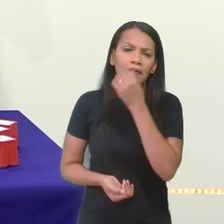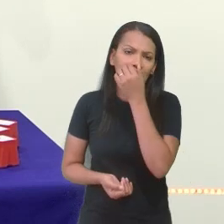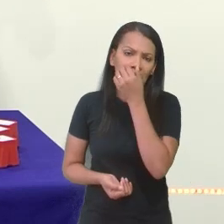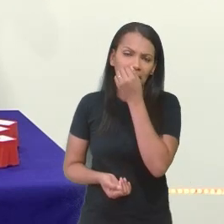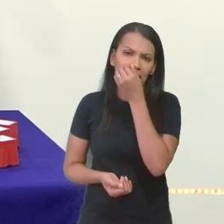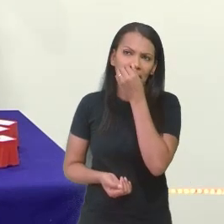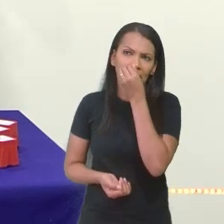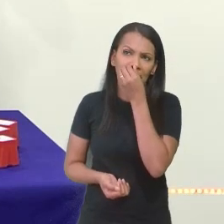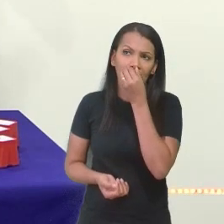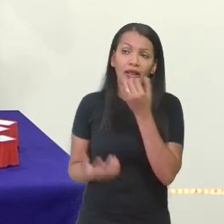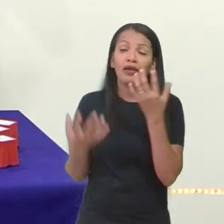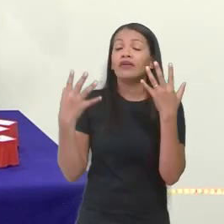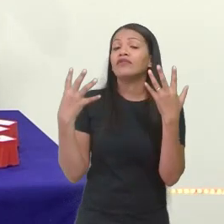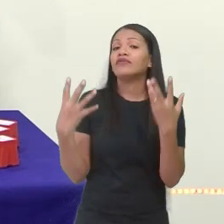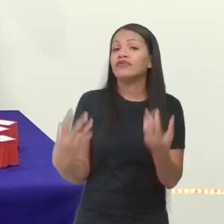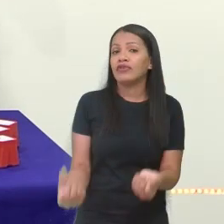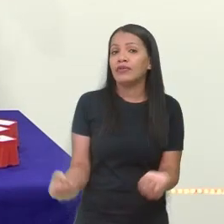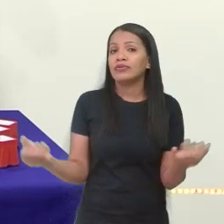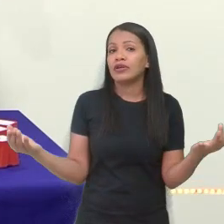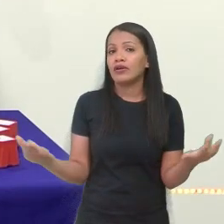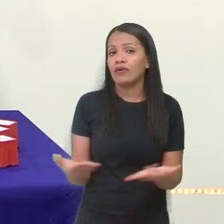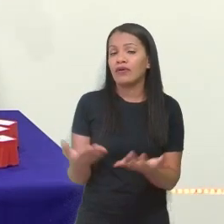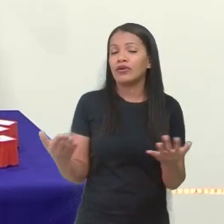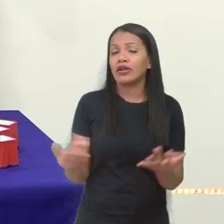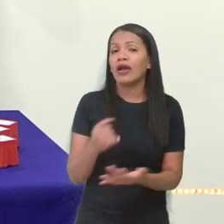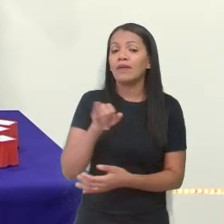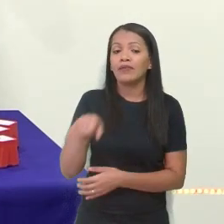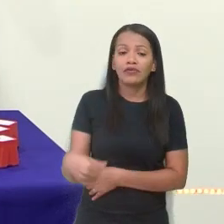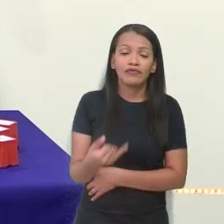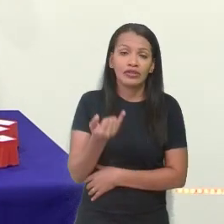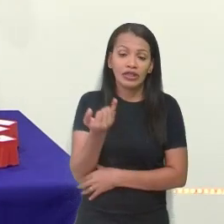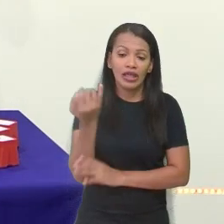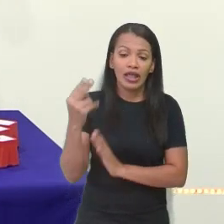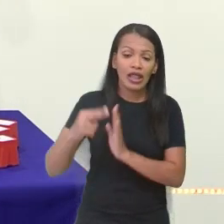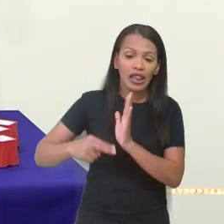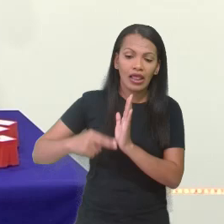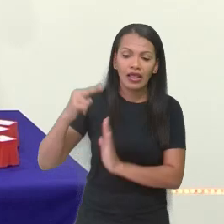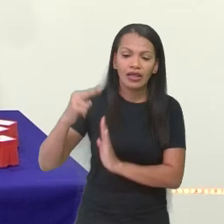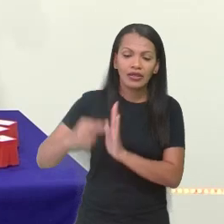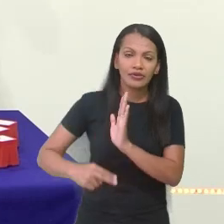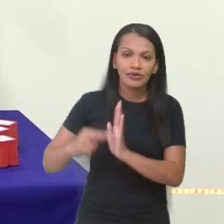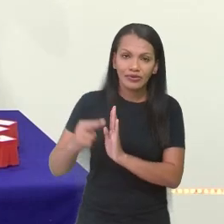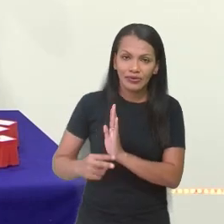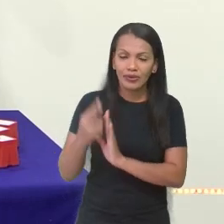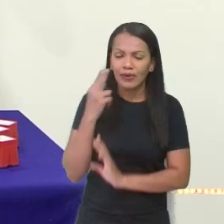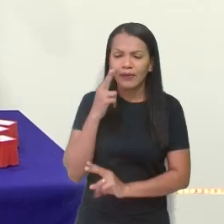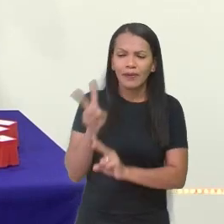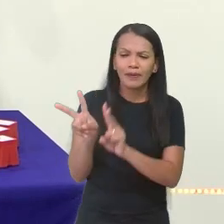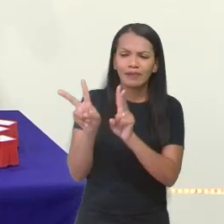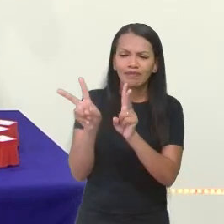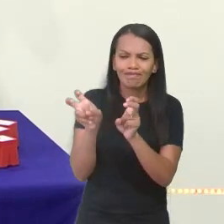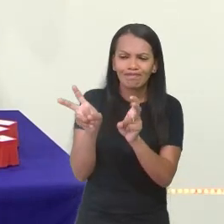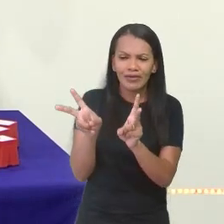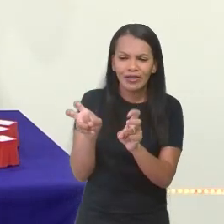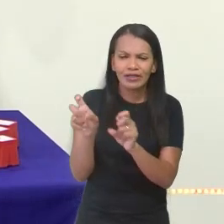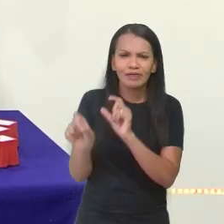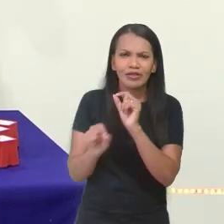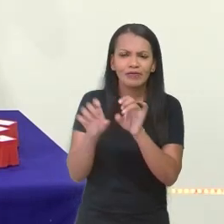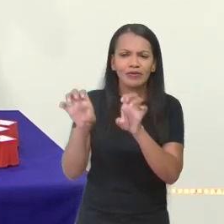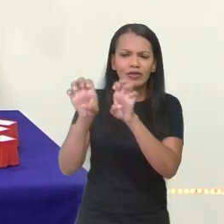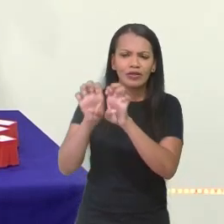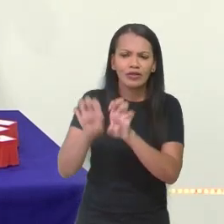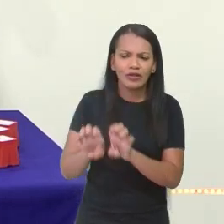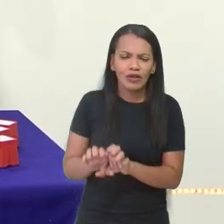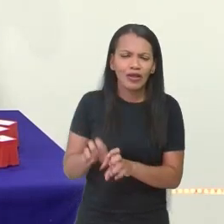Olha só, vamos desfrutar agora da leitura de um poema, observando primeiramente a estrutura dele,